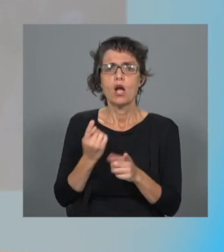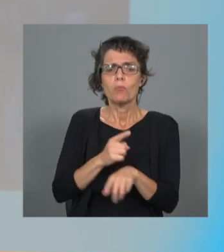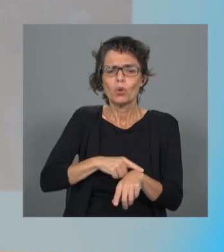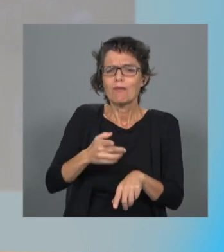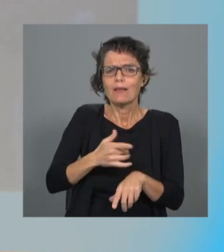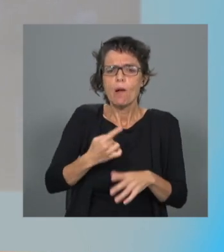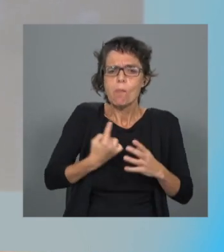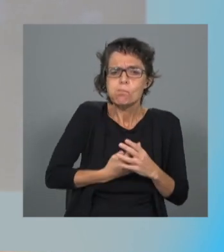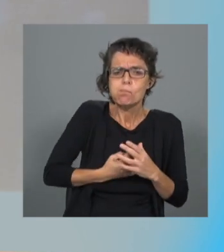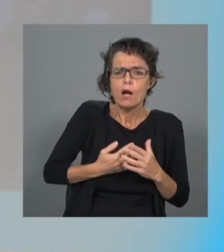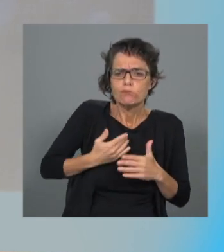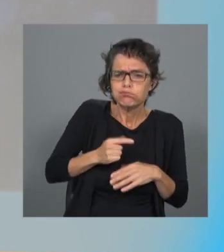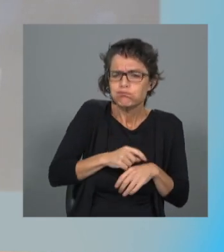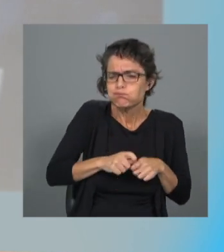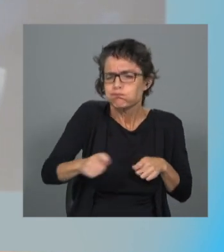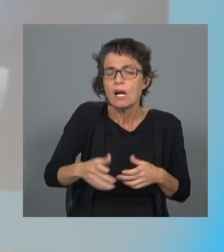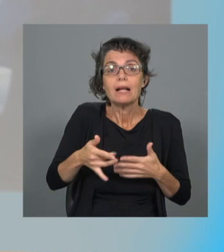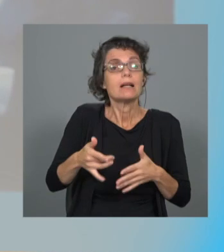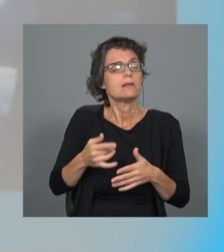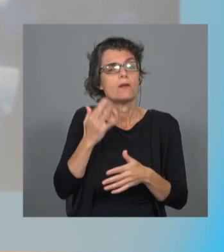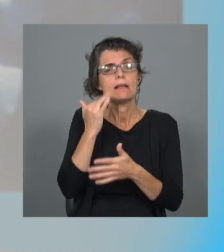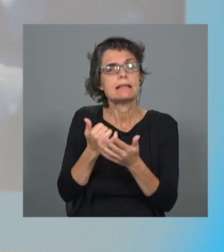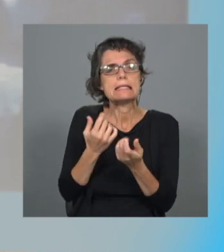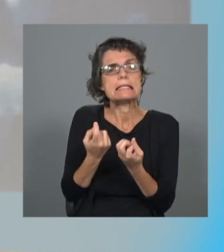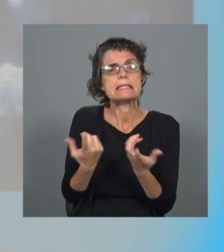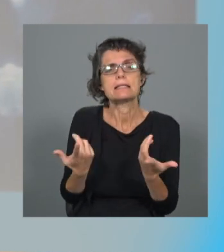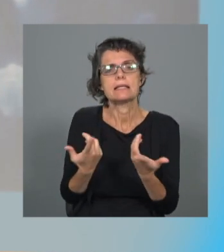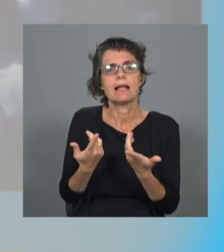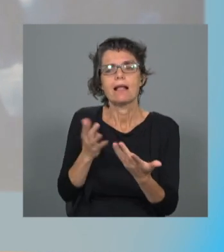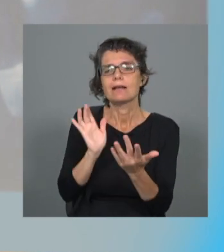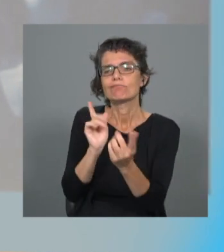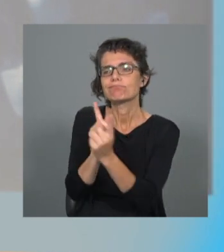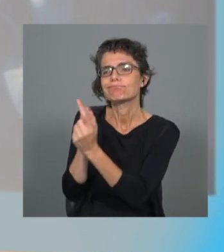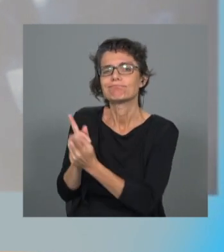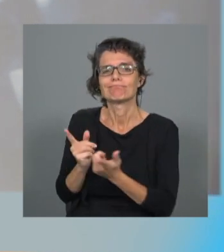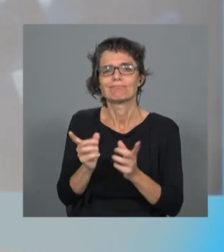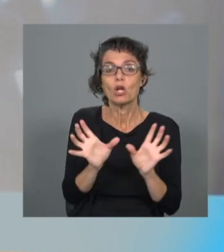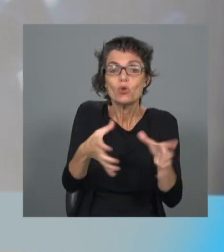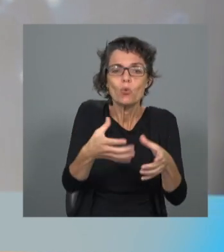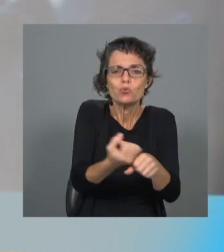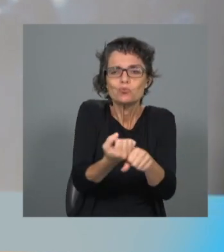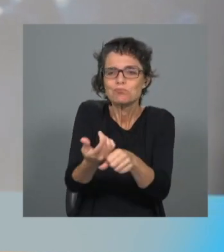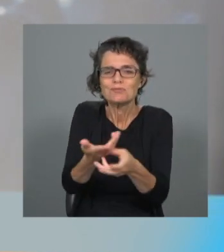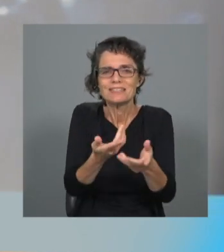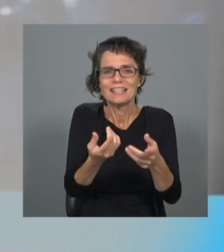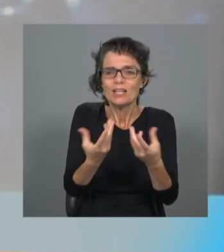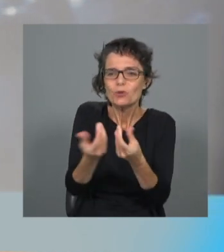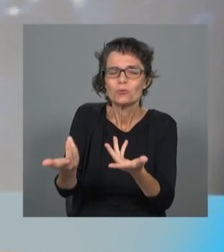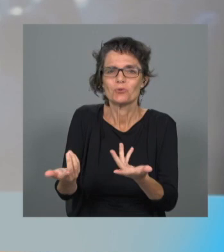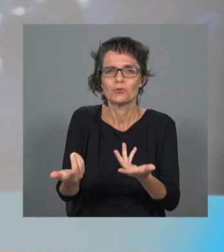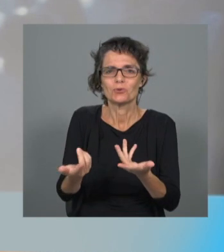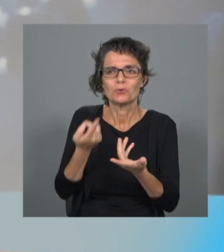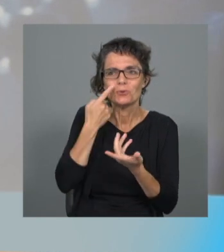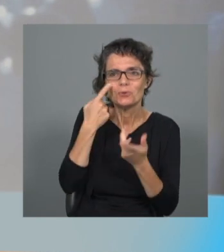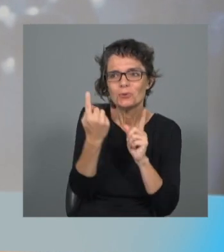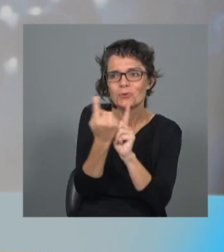precisam de facto desta relação e nós vamos percebendo que há muito este desejo nos diversos grupos que temos, há muito este desejo das pessoas se reverem,